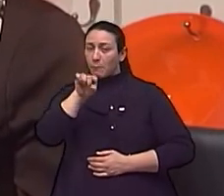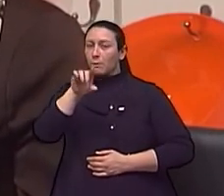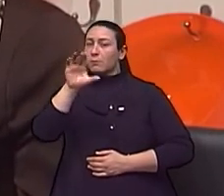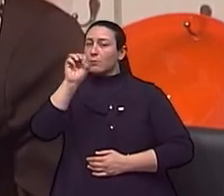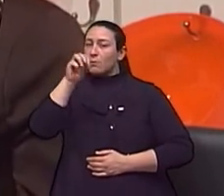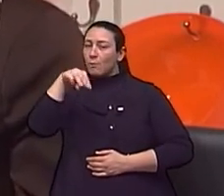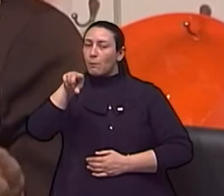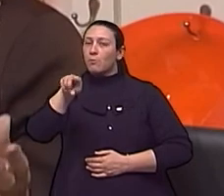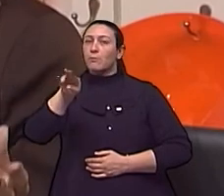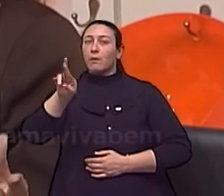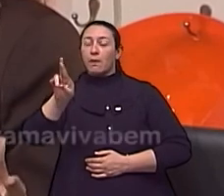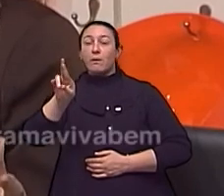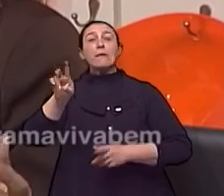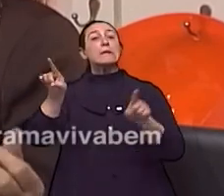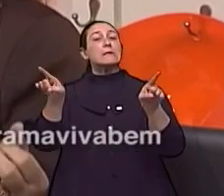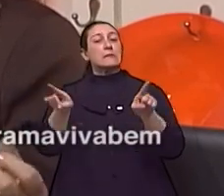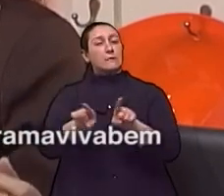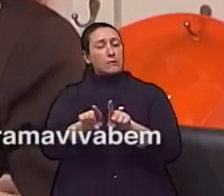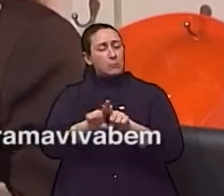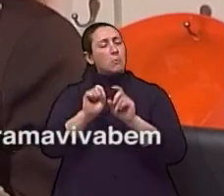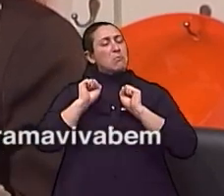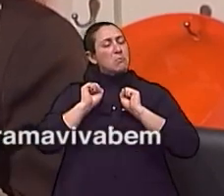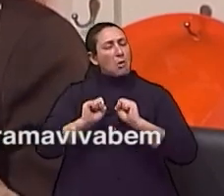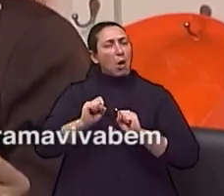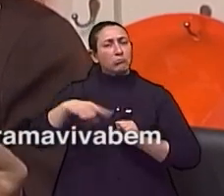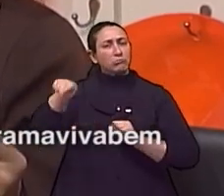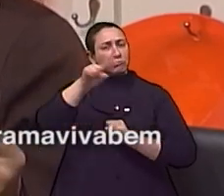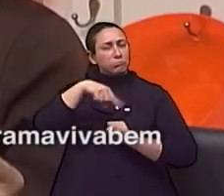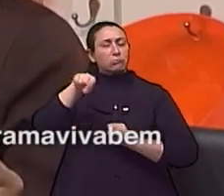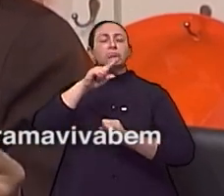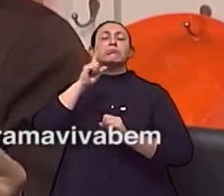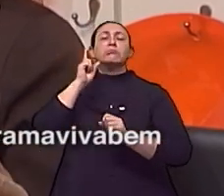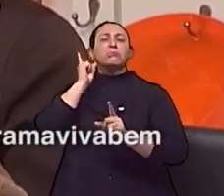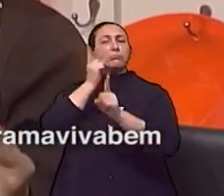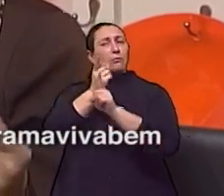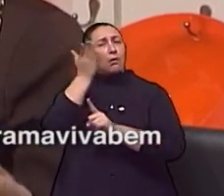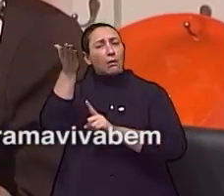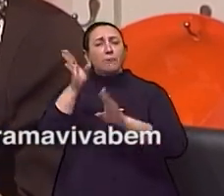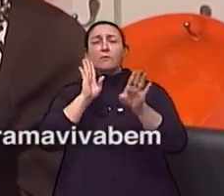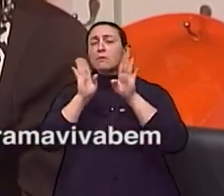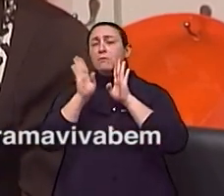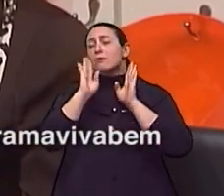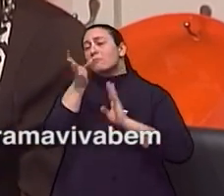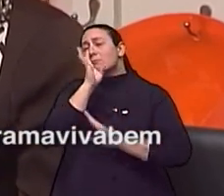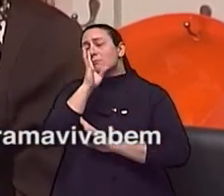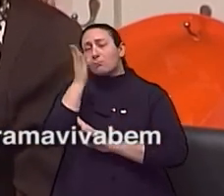bem@tv.com.br Mas é claro pode nos encontrar também lá no